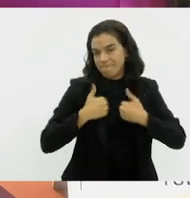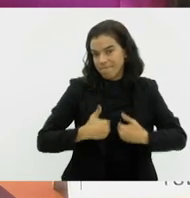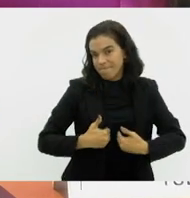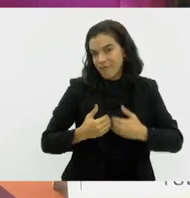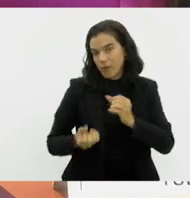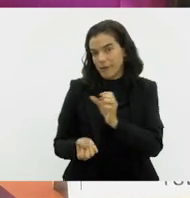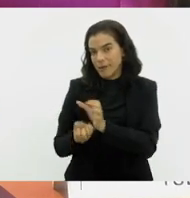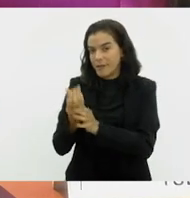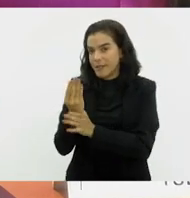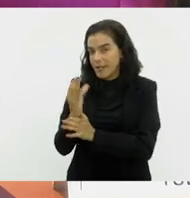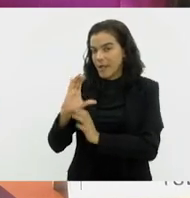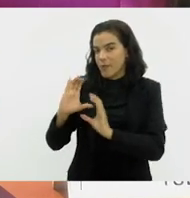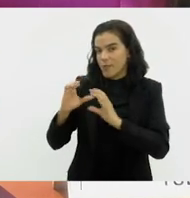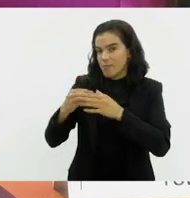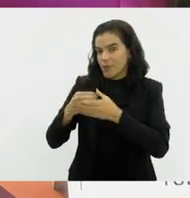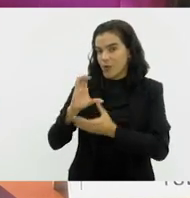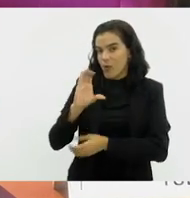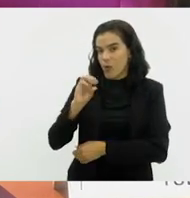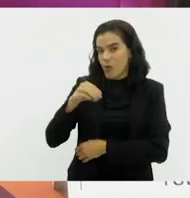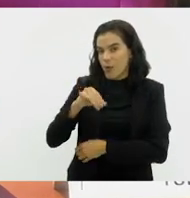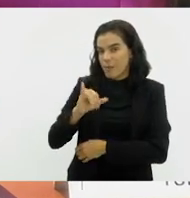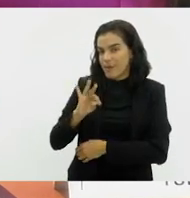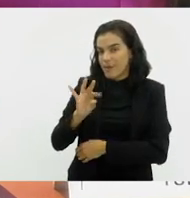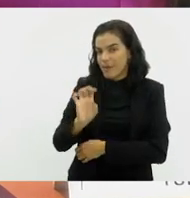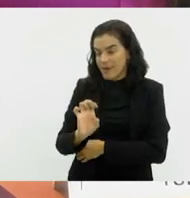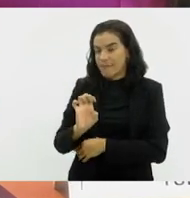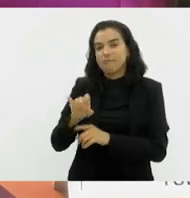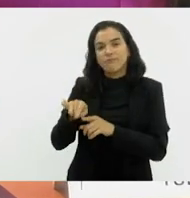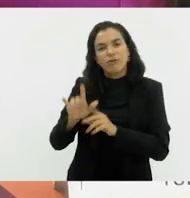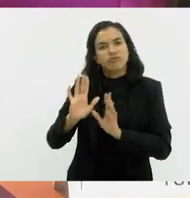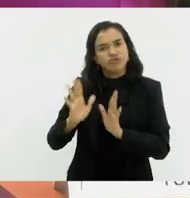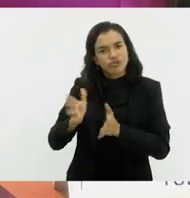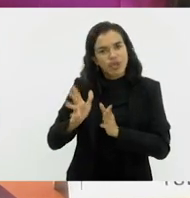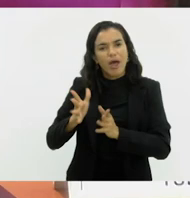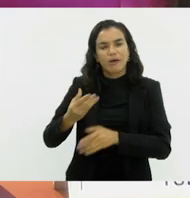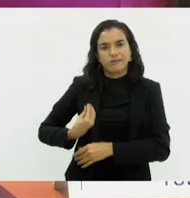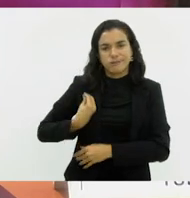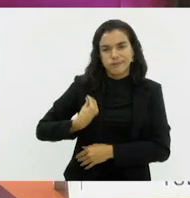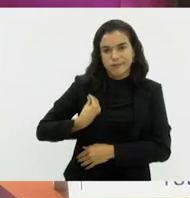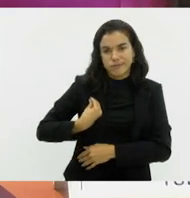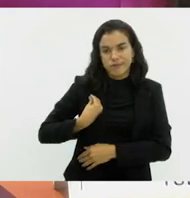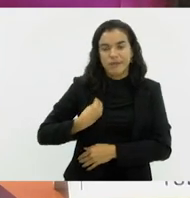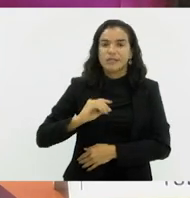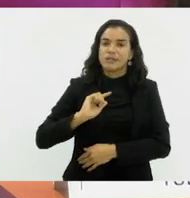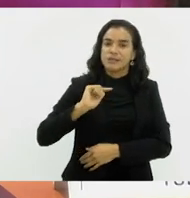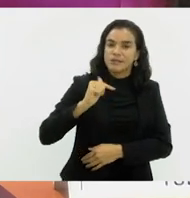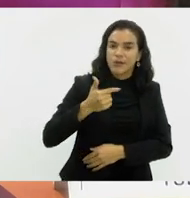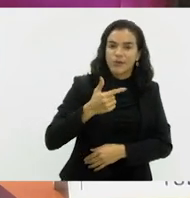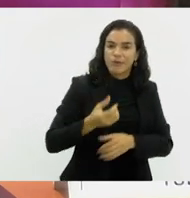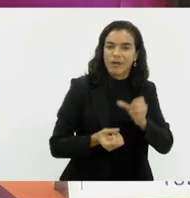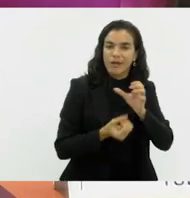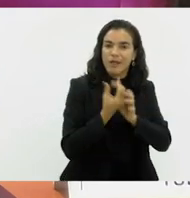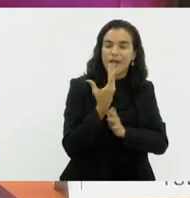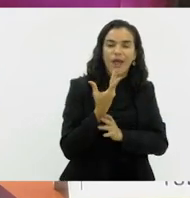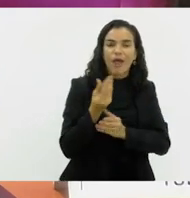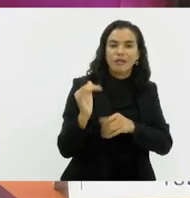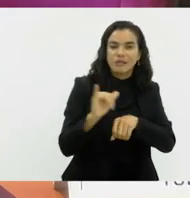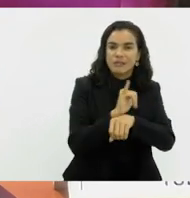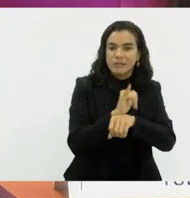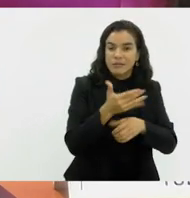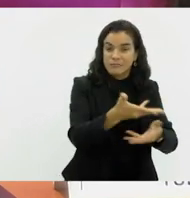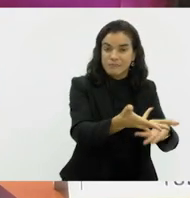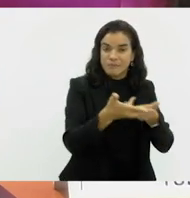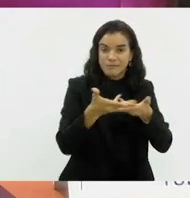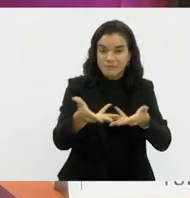criado esse comitê. Então, esse comitê já está vigente, a gente depois vai criar o mecanismo de convocação, continua também a coordenação